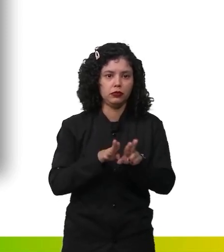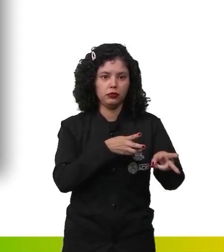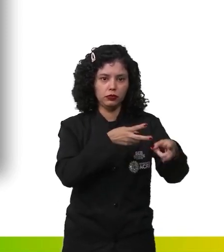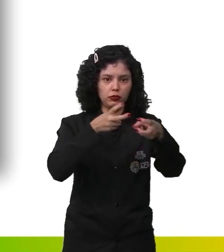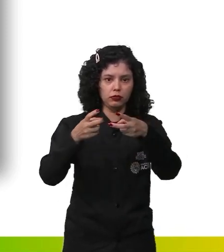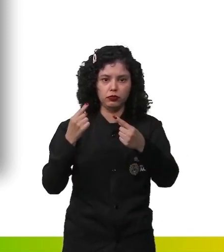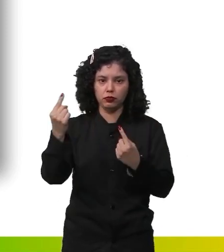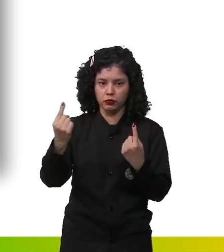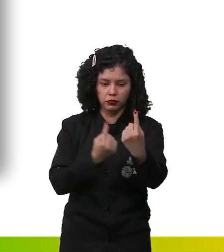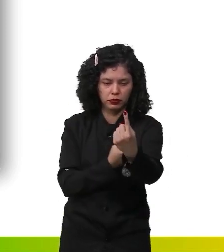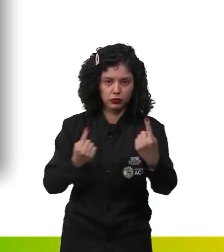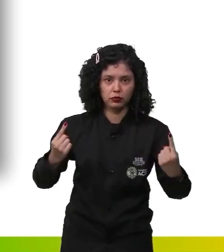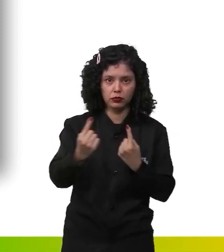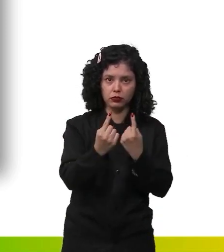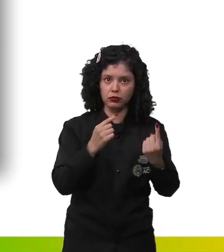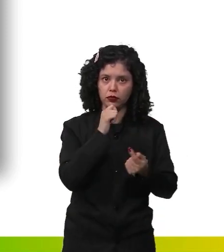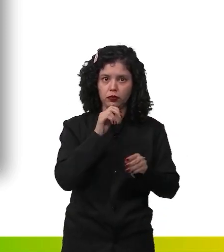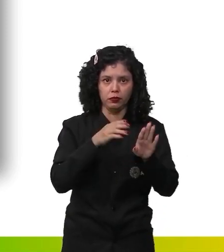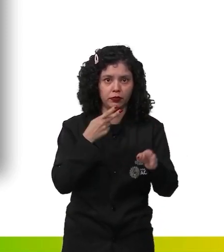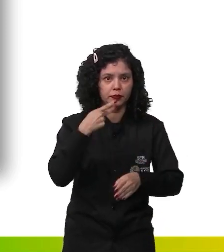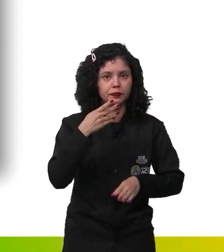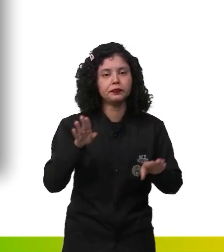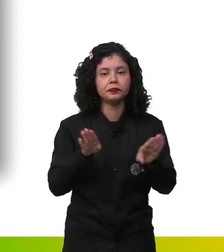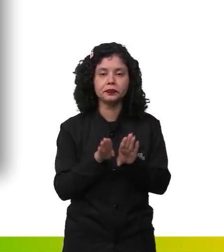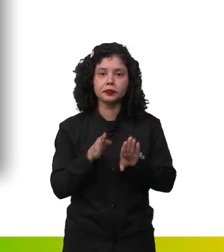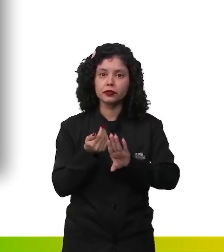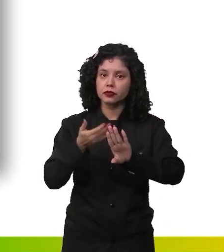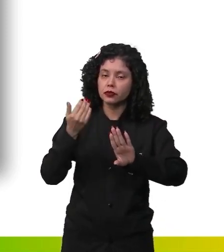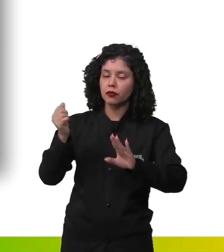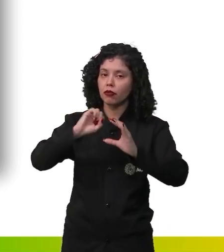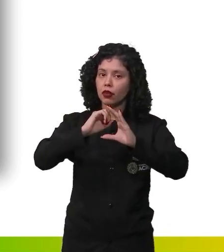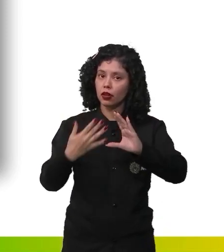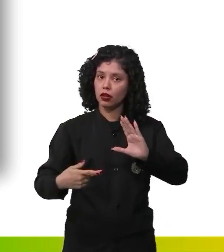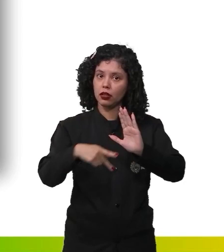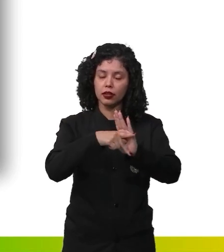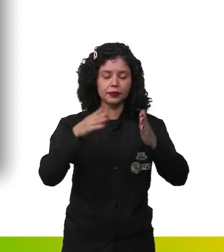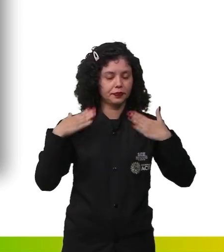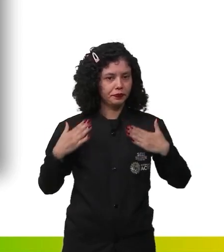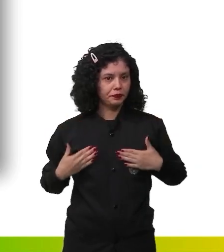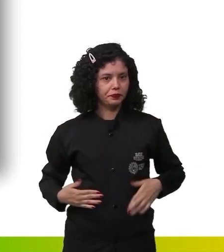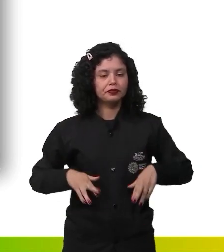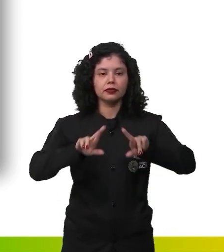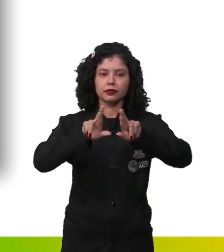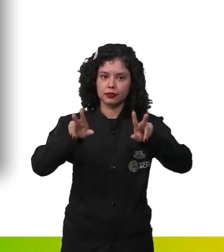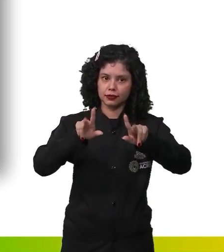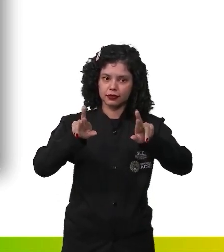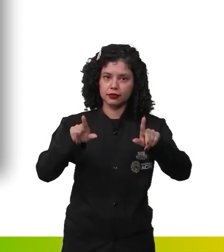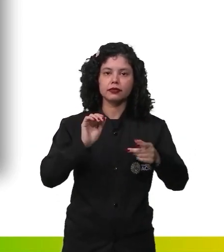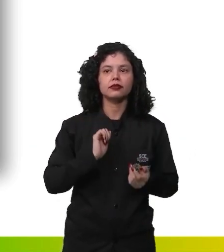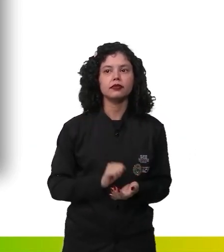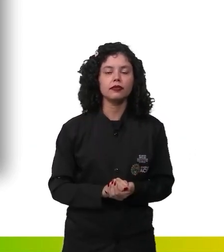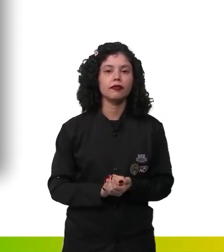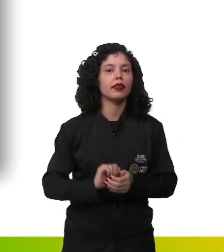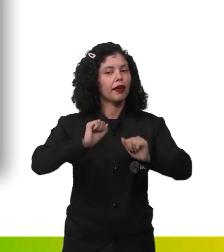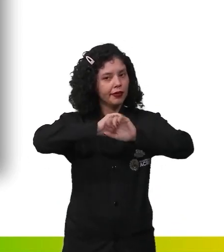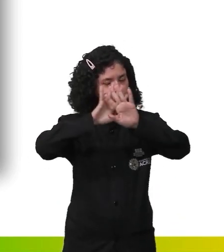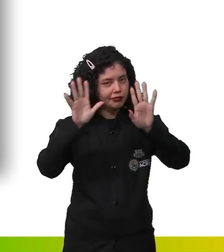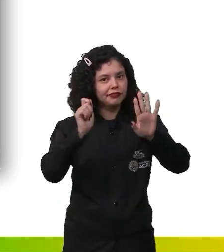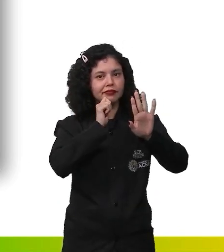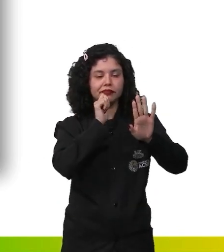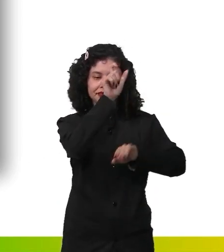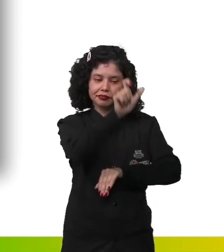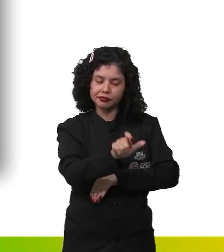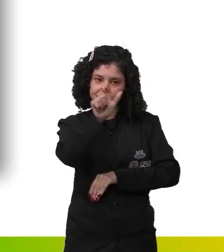as pessoas. Como eu disse agora há pouco, pessoas com características físicas diferenciadas e, obviamente,